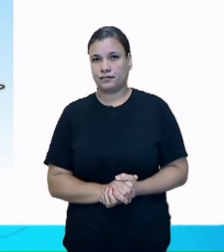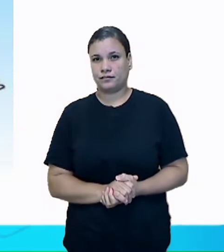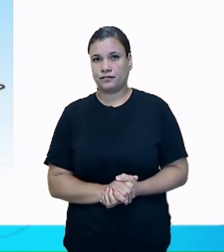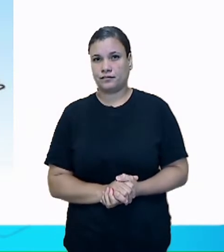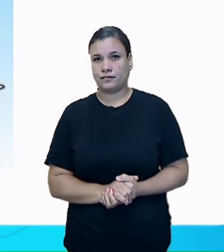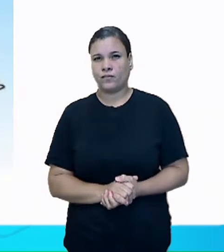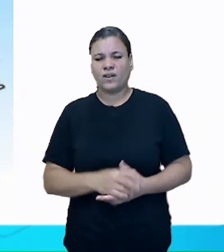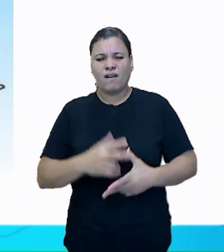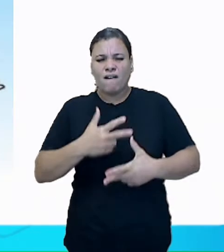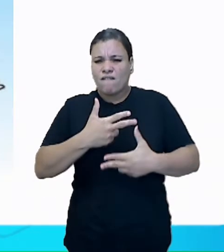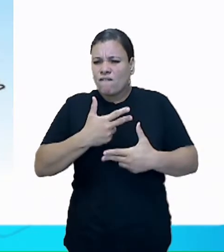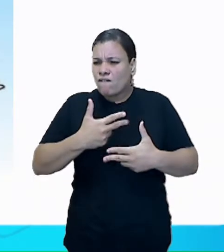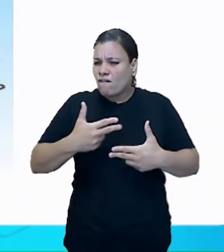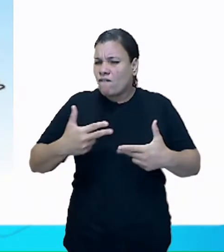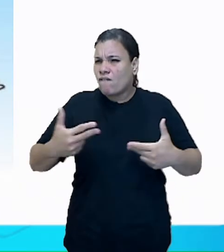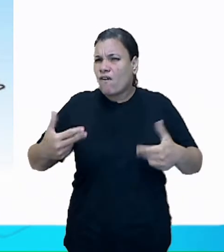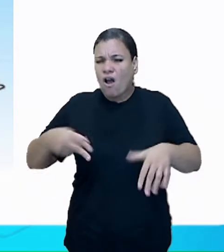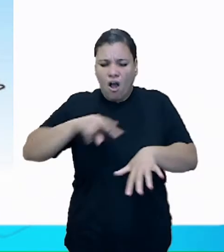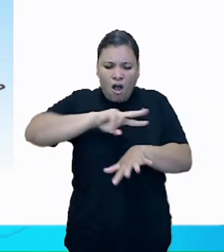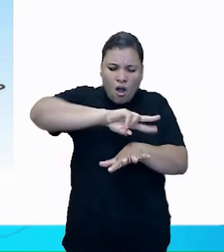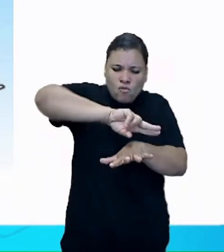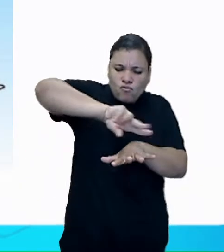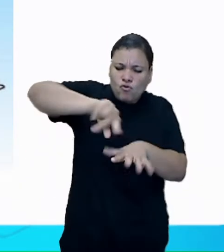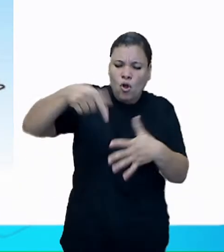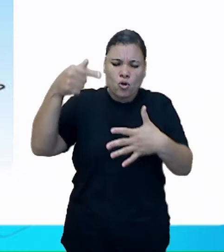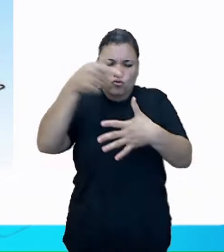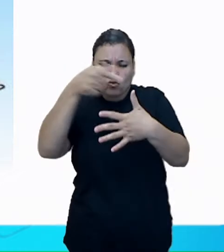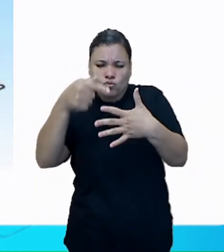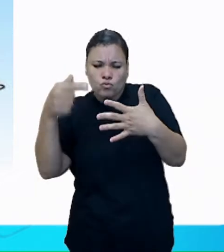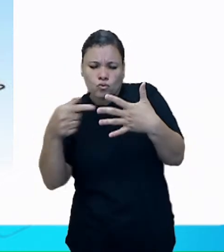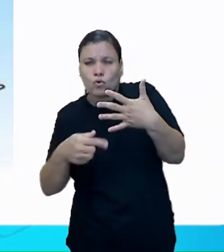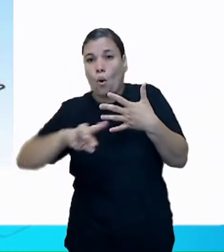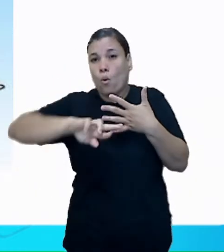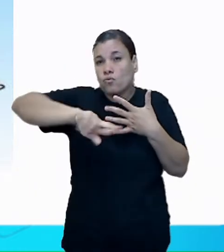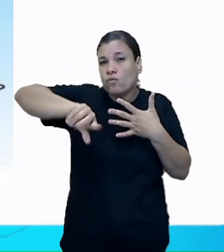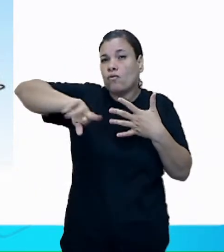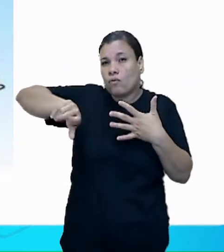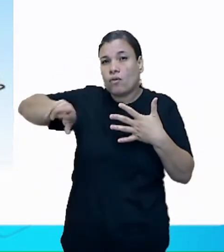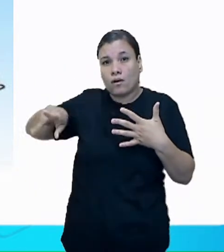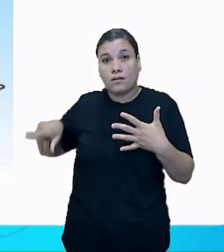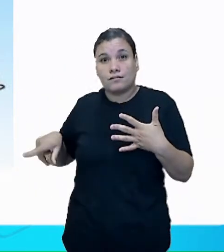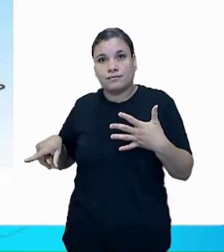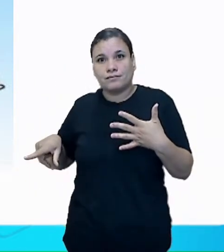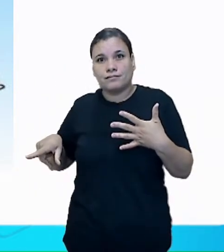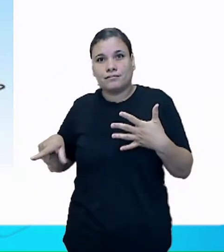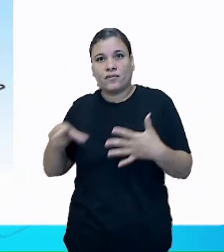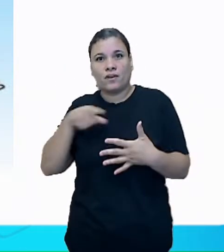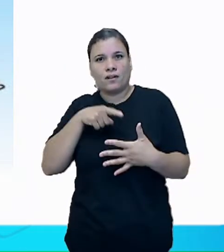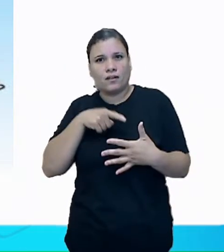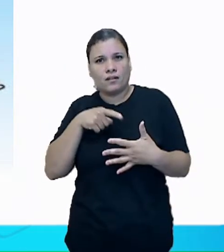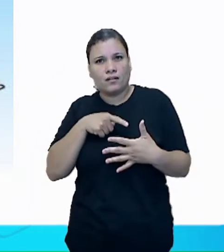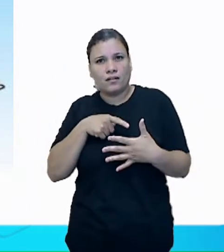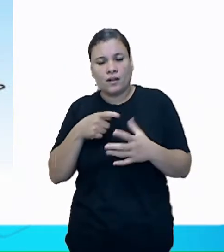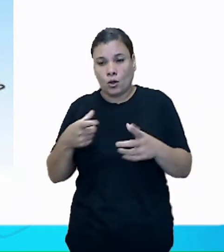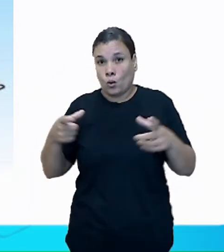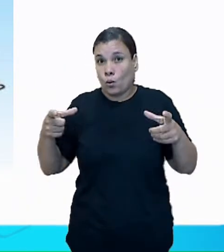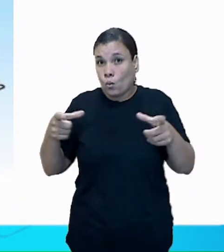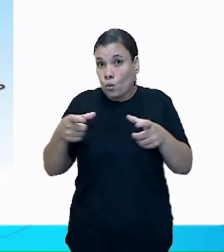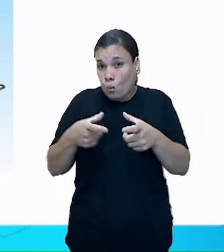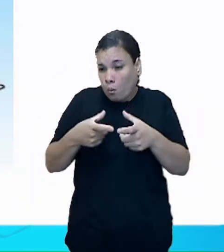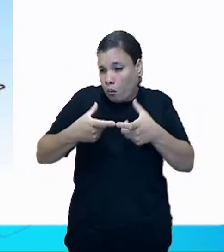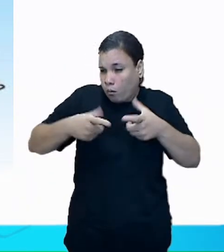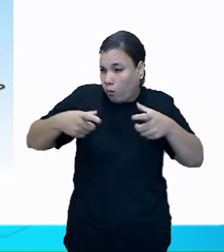uma numerosa variação dessa espécie. Nós não temos um grupo pequeno disso, um grupo pequeno de outros, não. Nós vamos